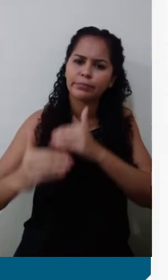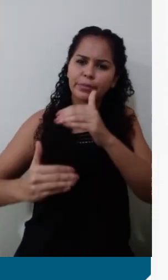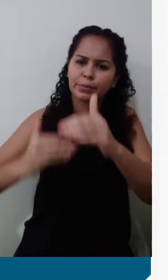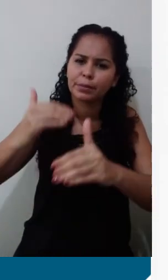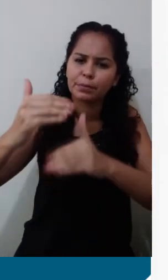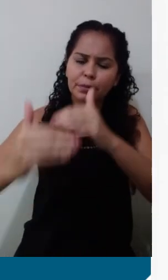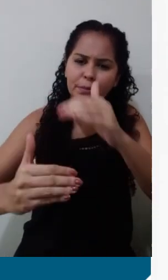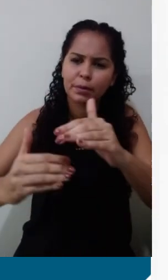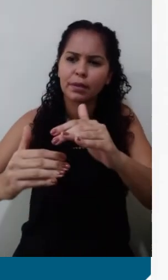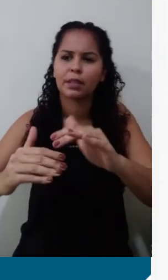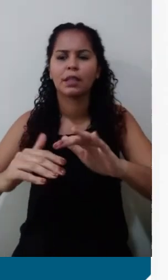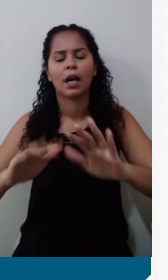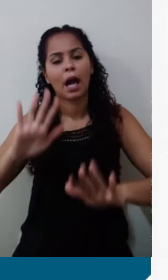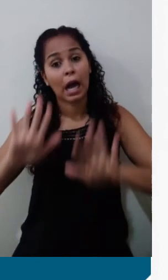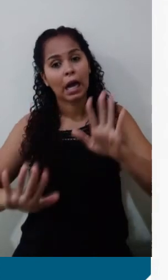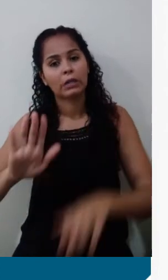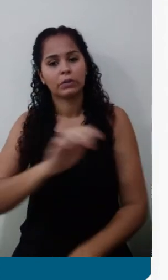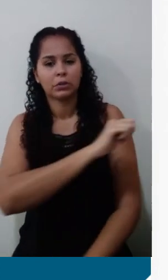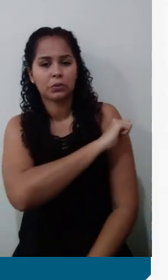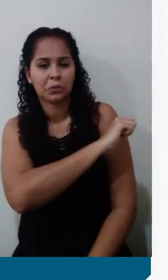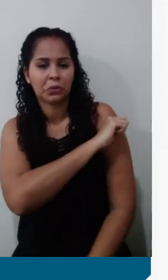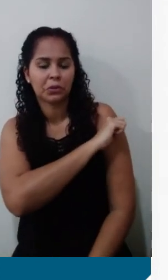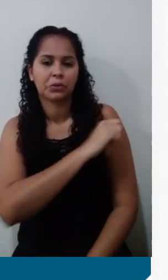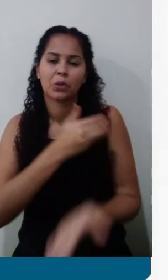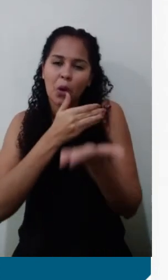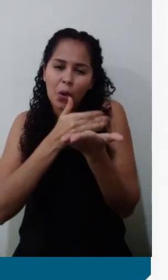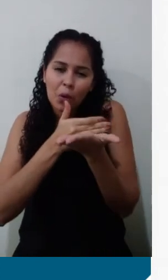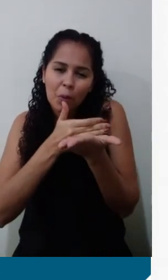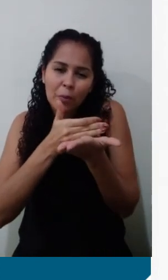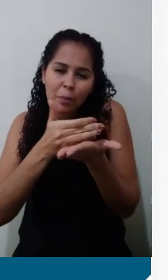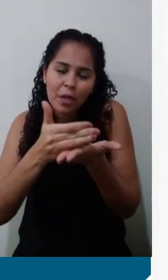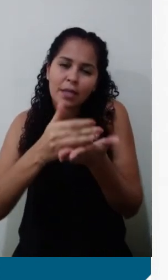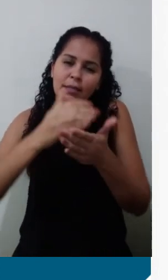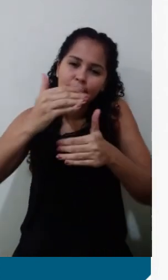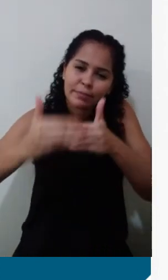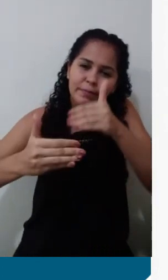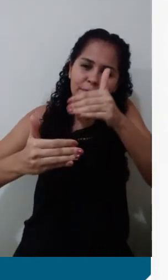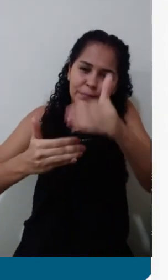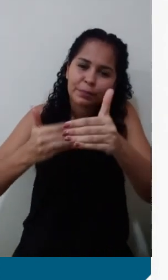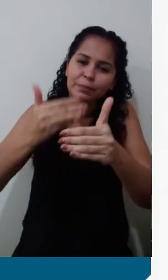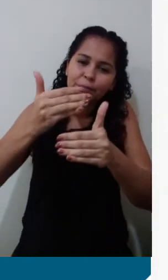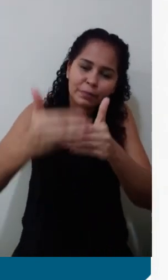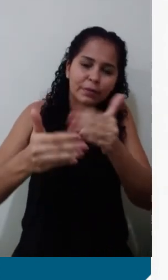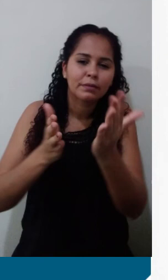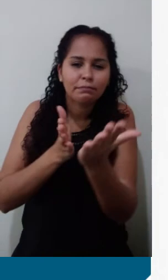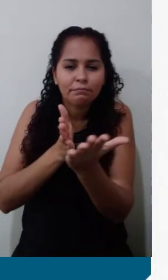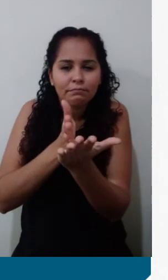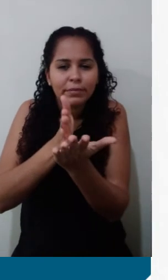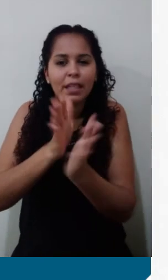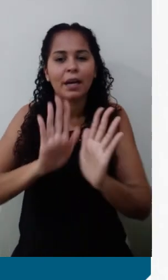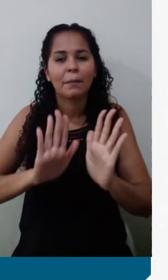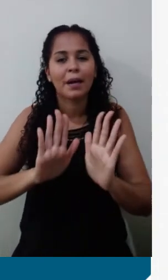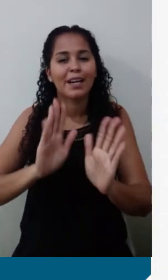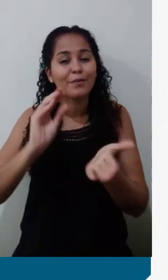o aluno às vezes deixa a desejar, ele inicia um desenvolvimento, uma orientação, só